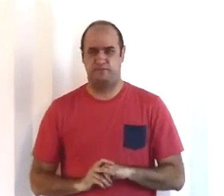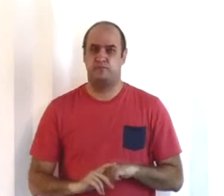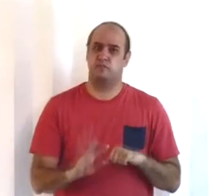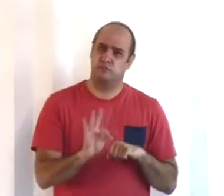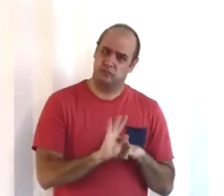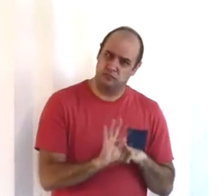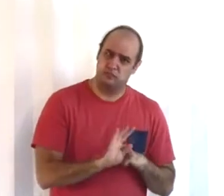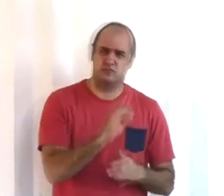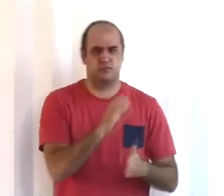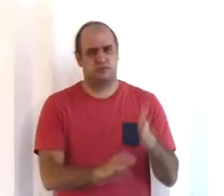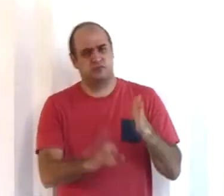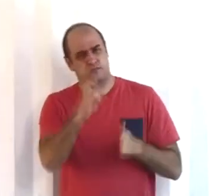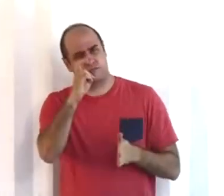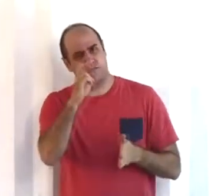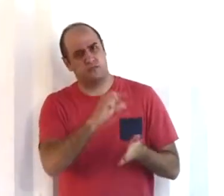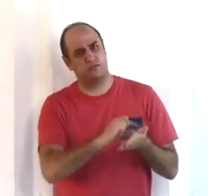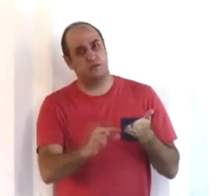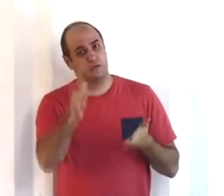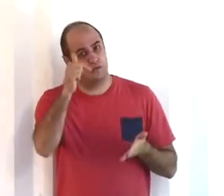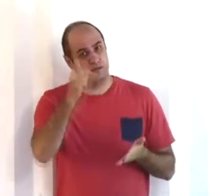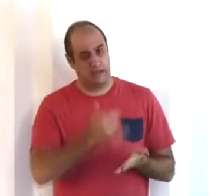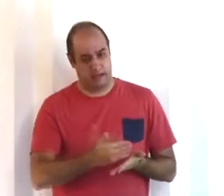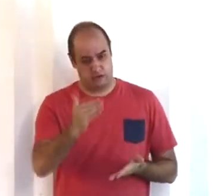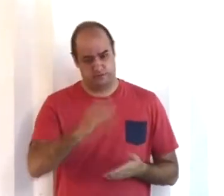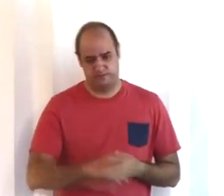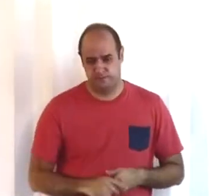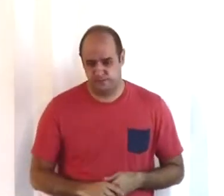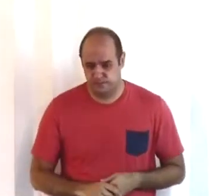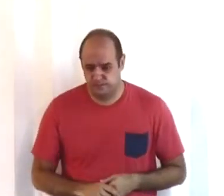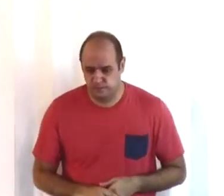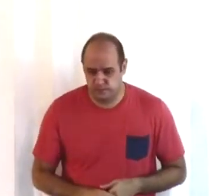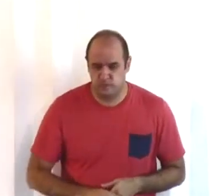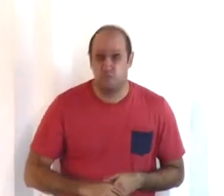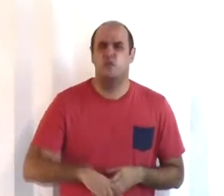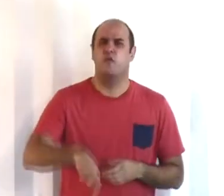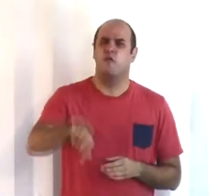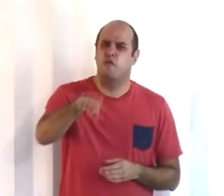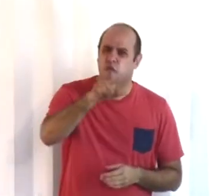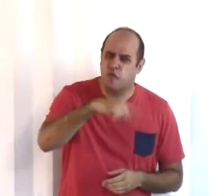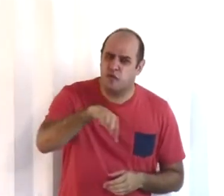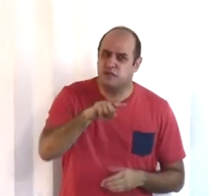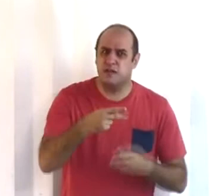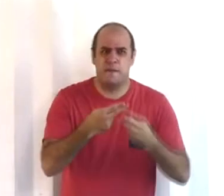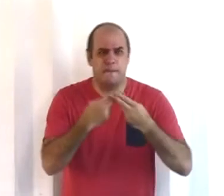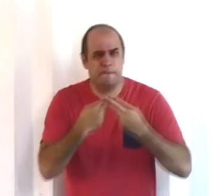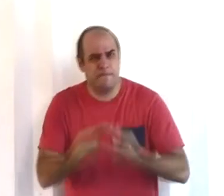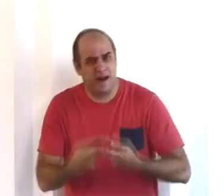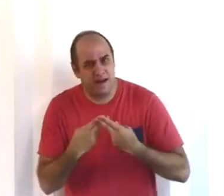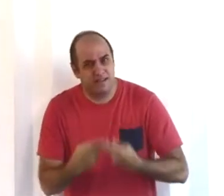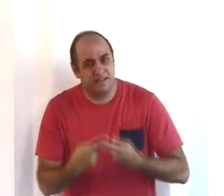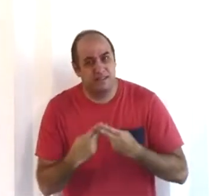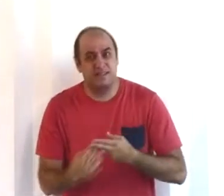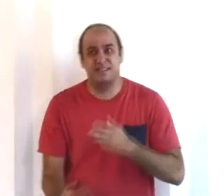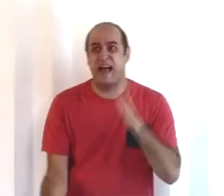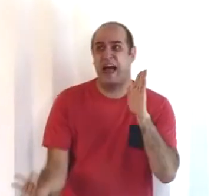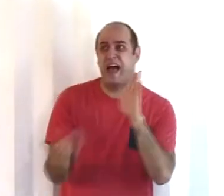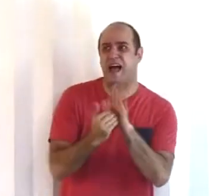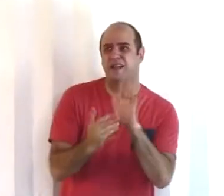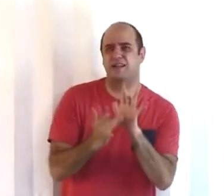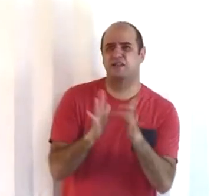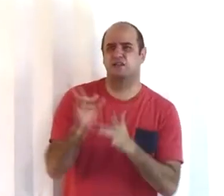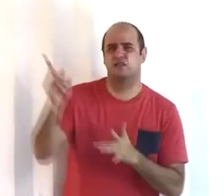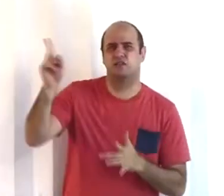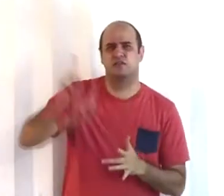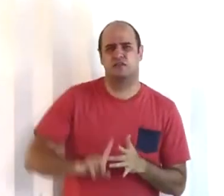5, versículos 7 em diante. Sede, pois, irmãos, pacientes até a vinda do Senhor. Eis que o